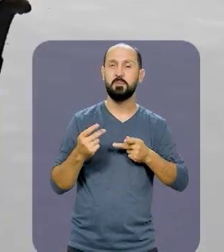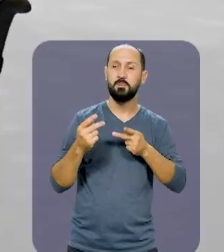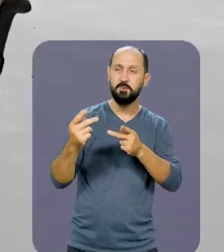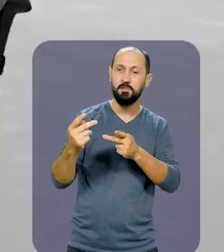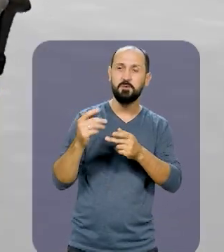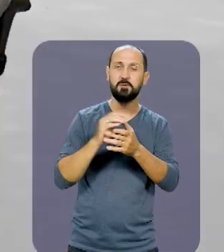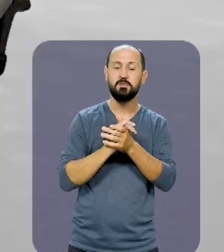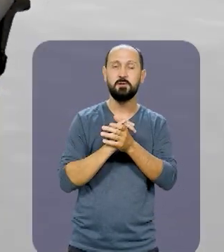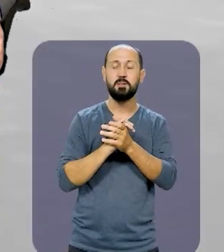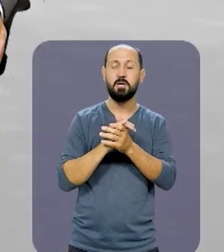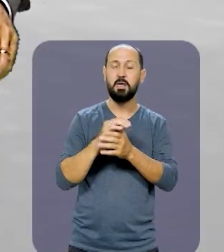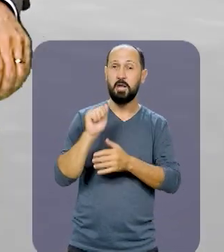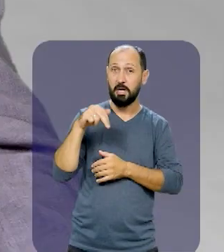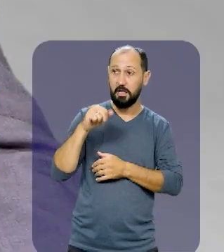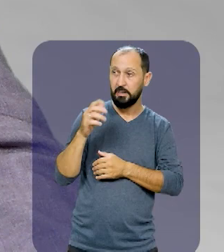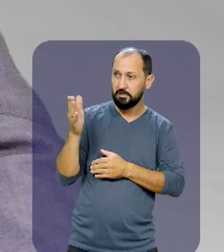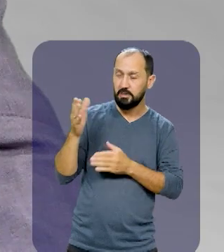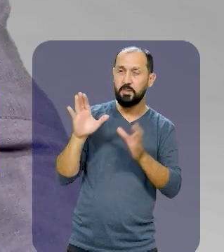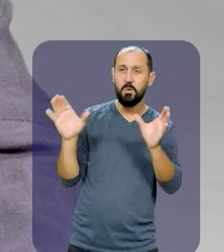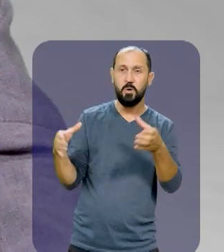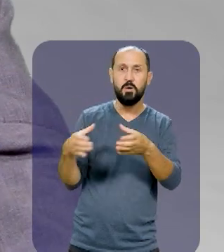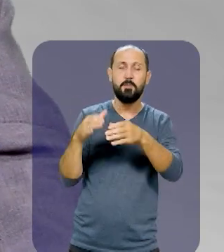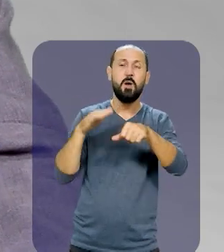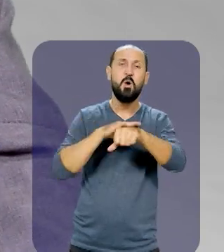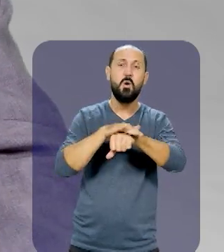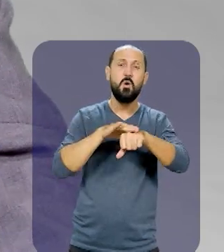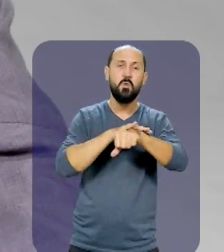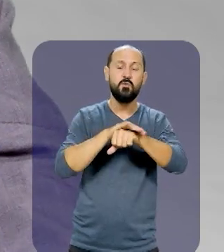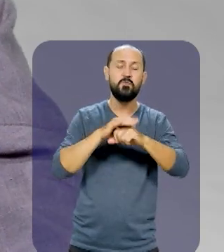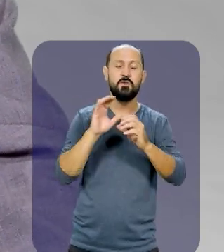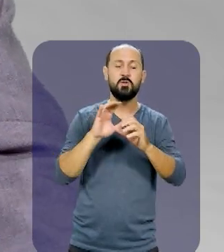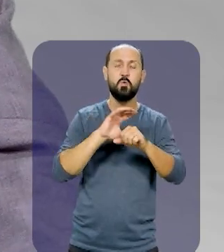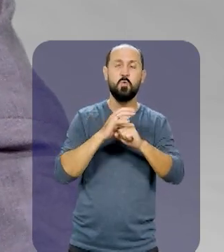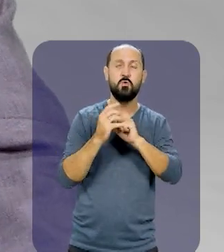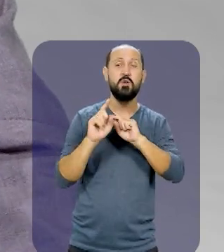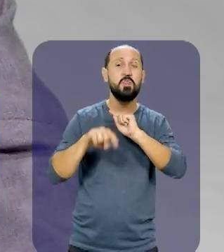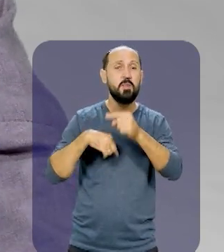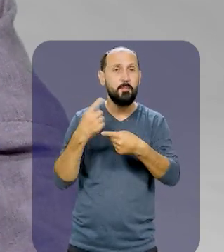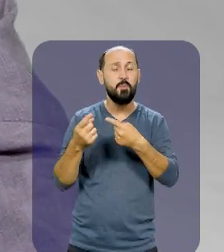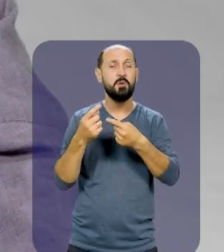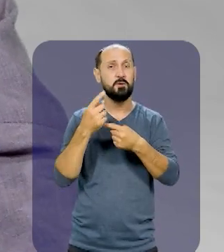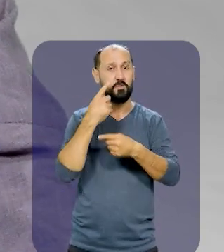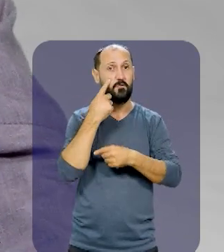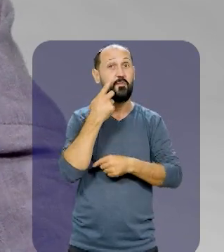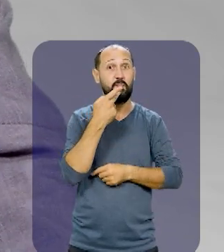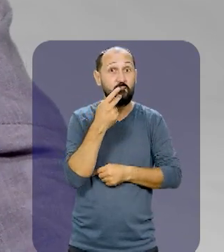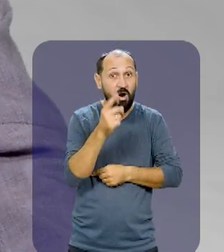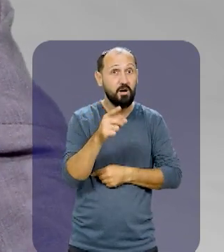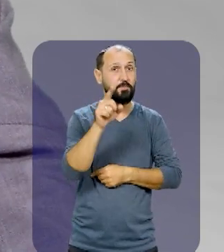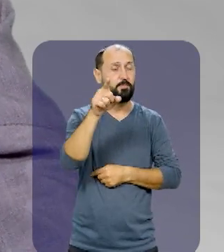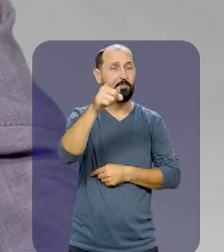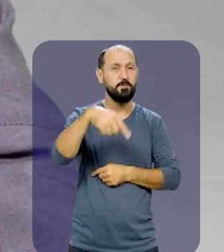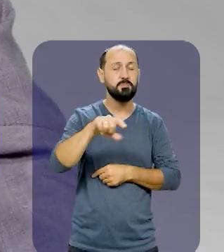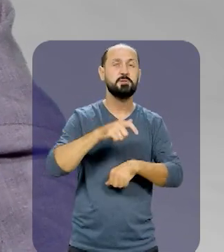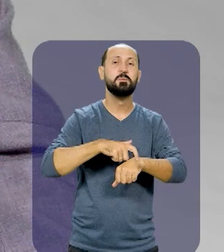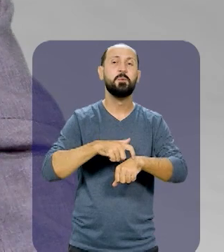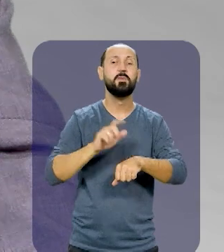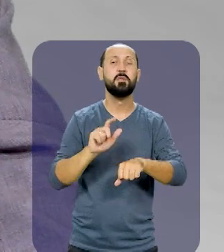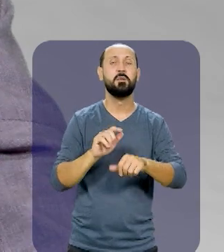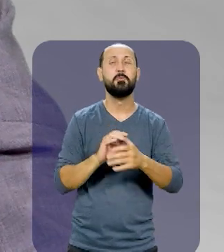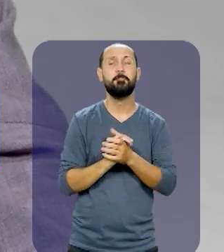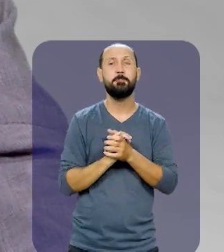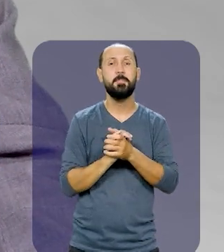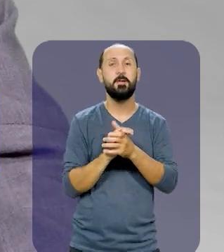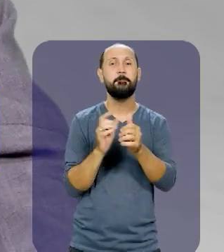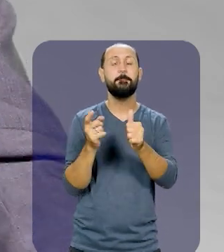convidou, a Ana e toda a equipe, para falar sobre pós-Covid, vou fazer uma afirmação para vocês aqui nesse momento.